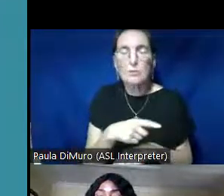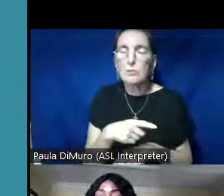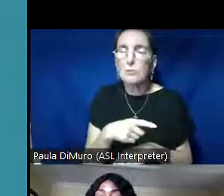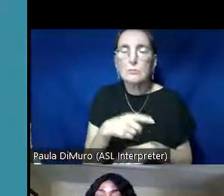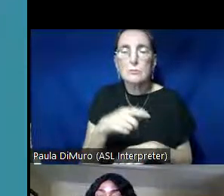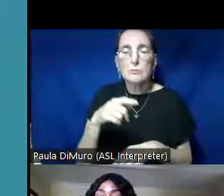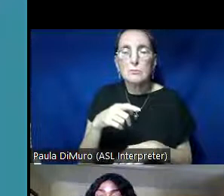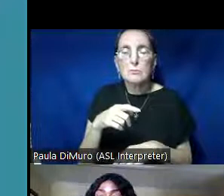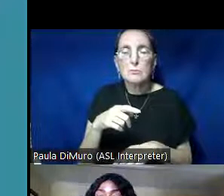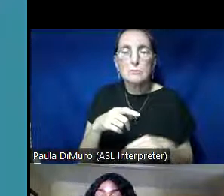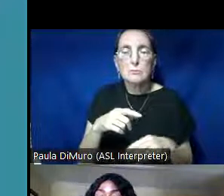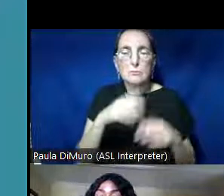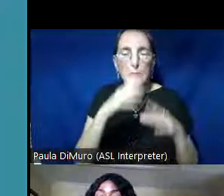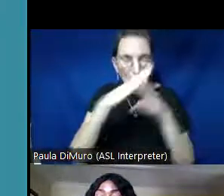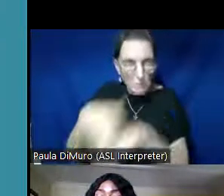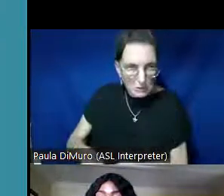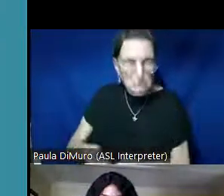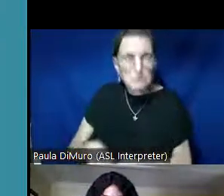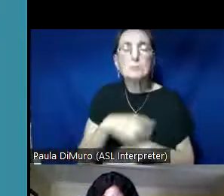modo que